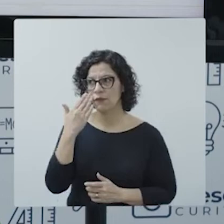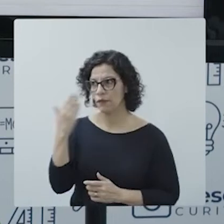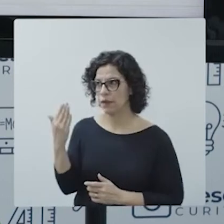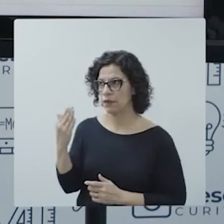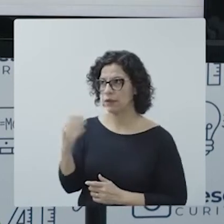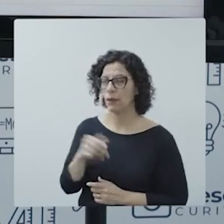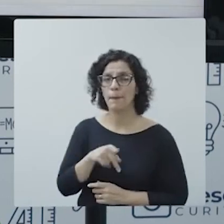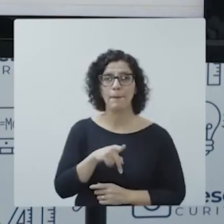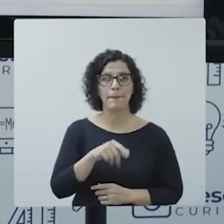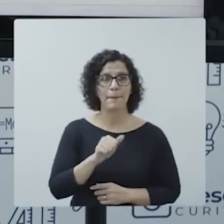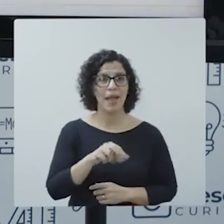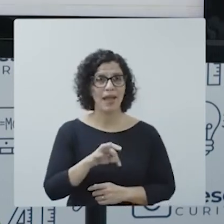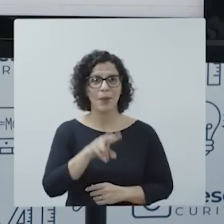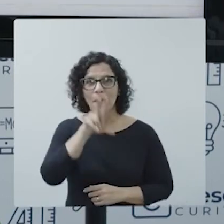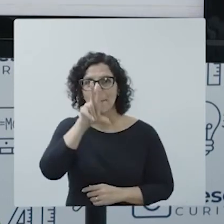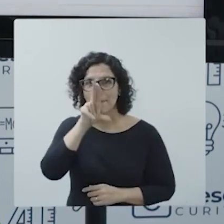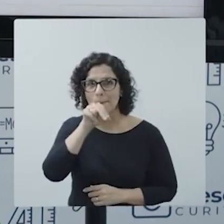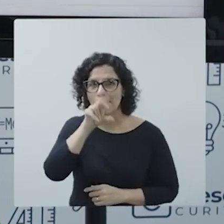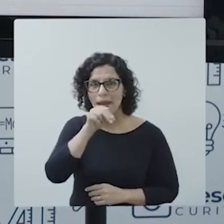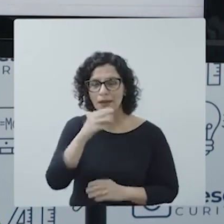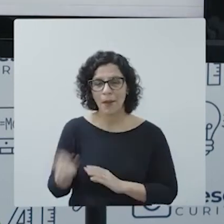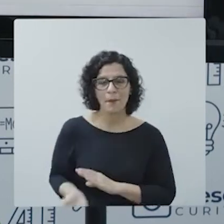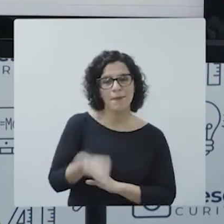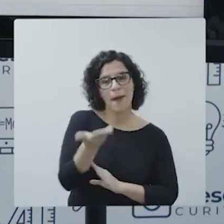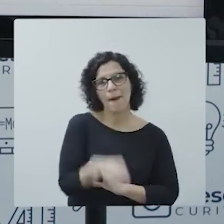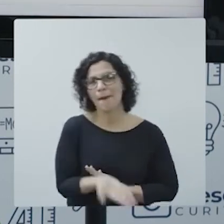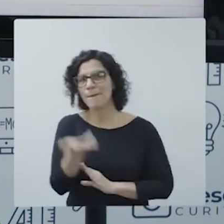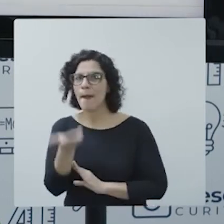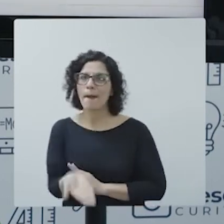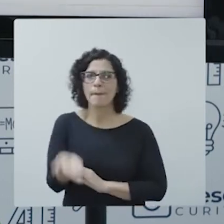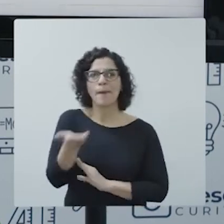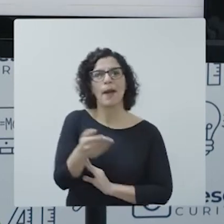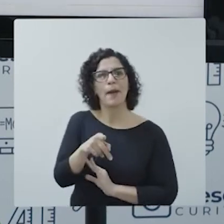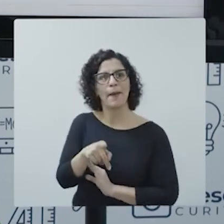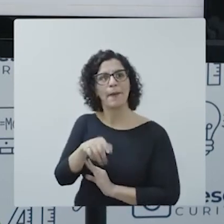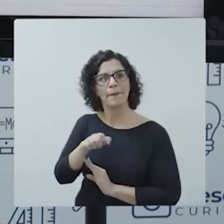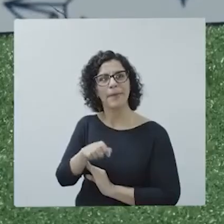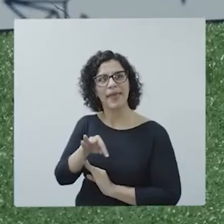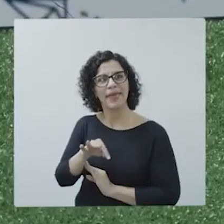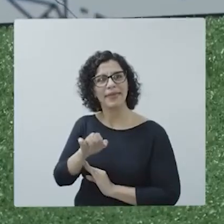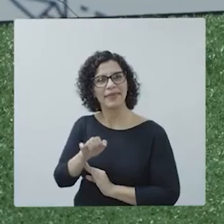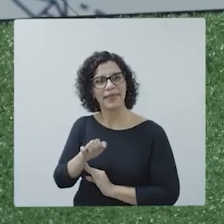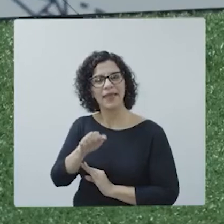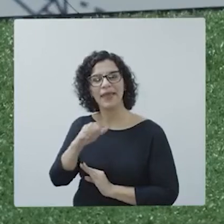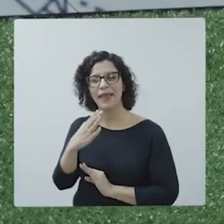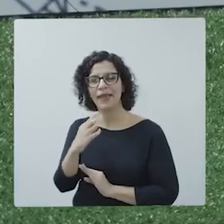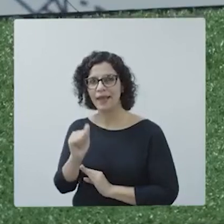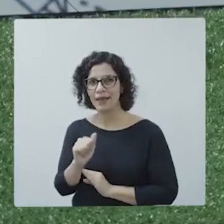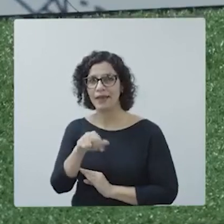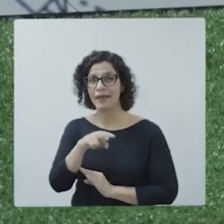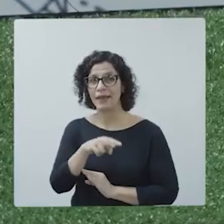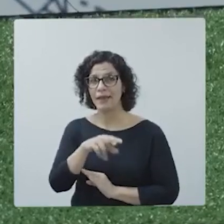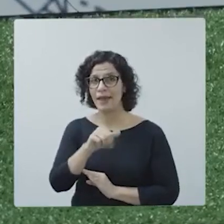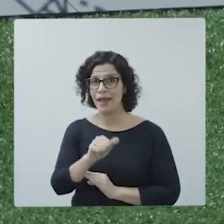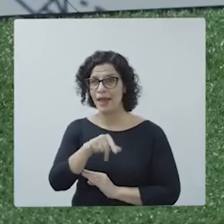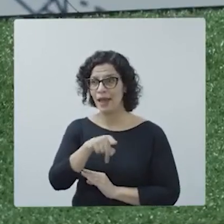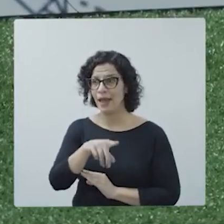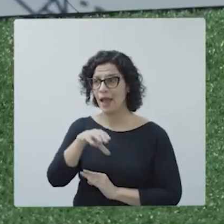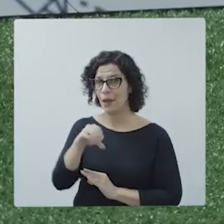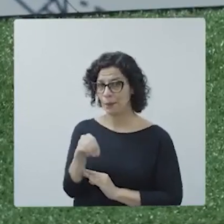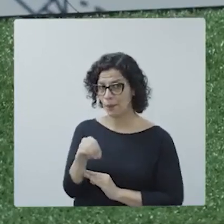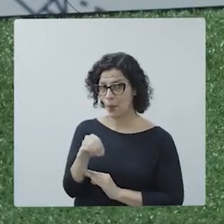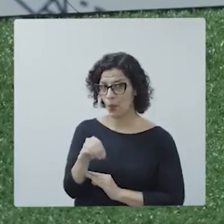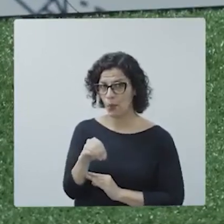de pato, de peteca, que também nós já vimos. Ra. Po. O